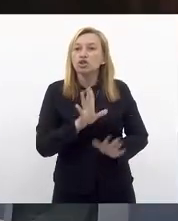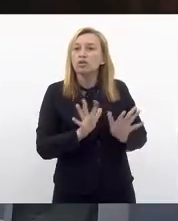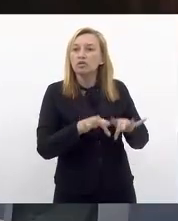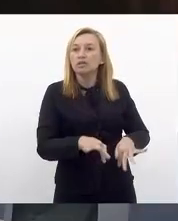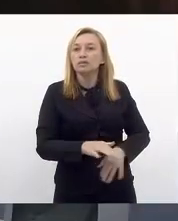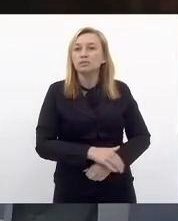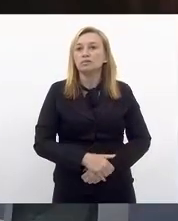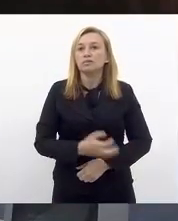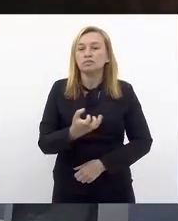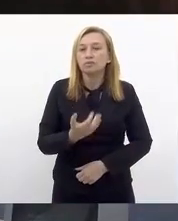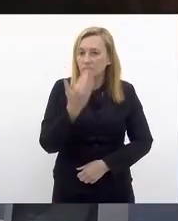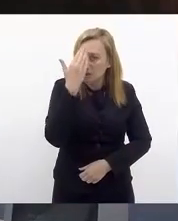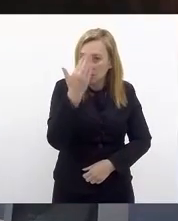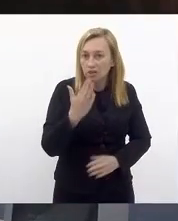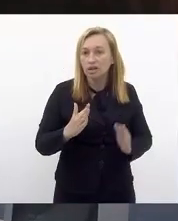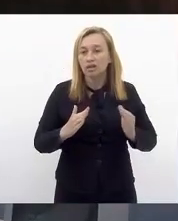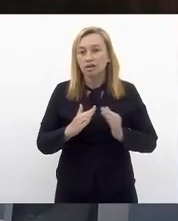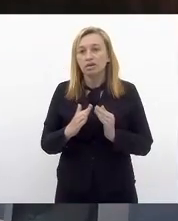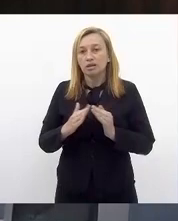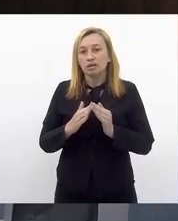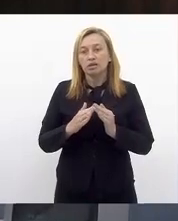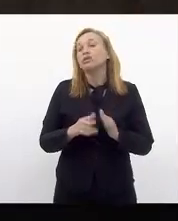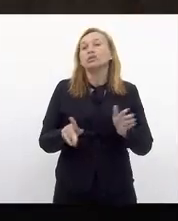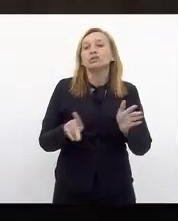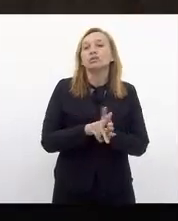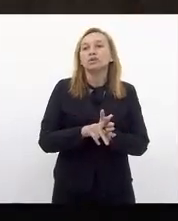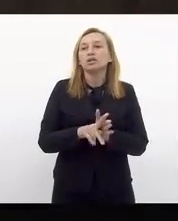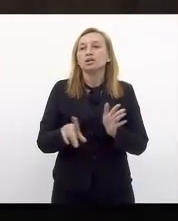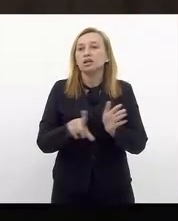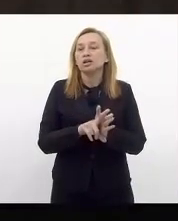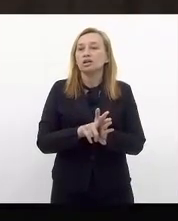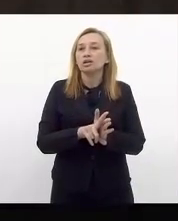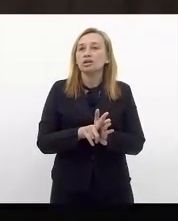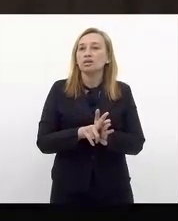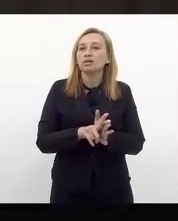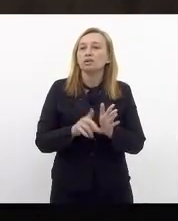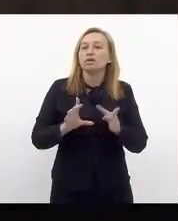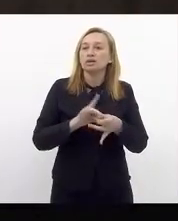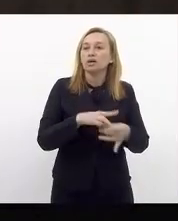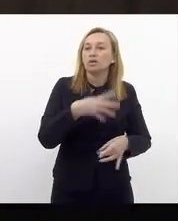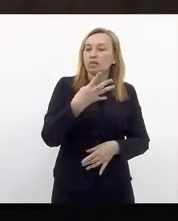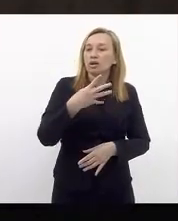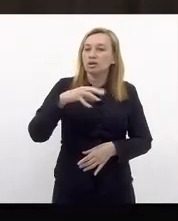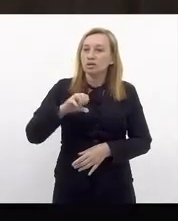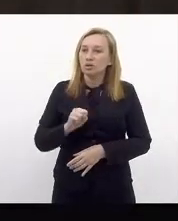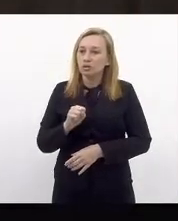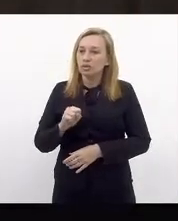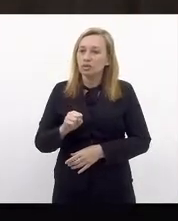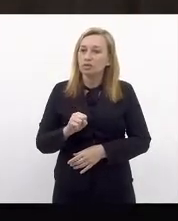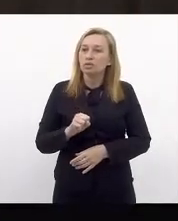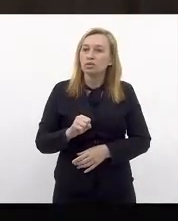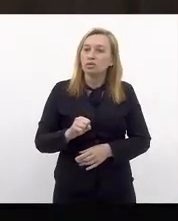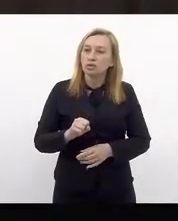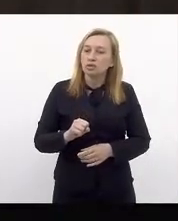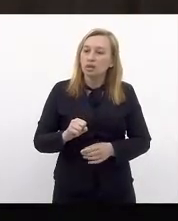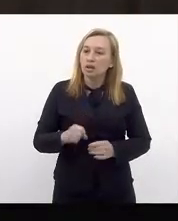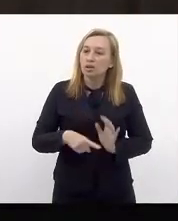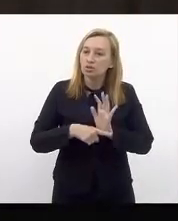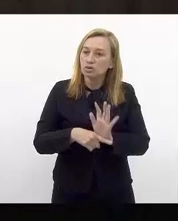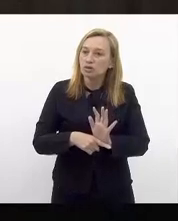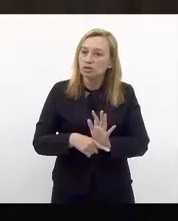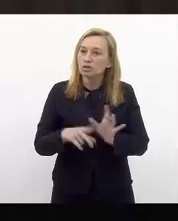para finalizar eu quero agradecer a casa no projeto de lei complementar 48 que muito e soube julgar e